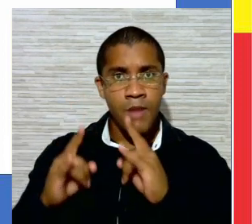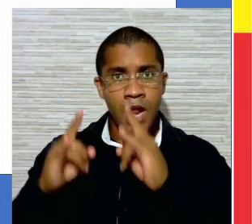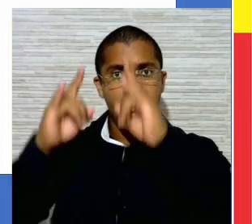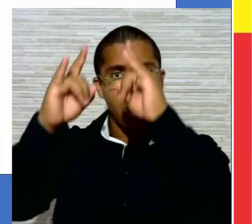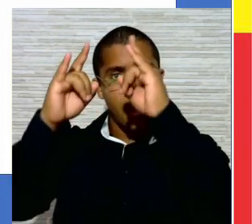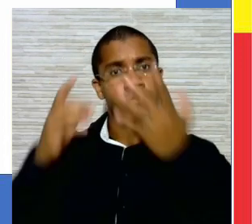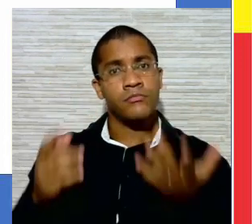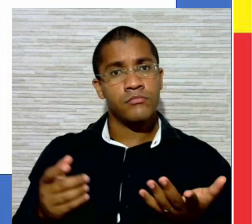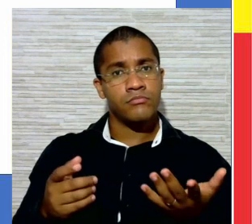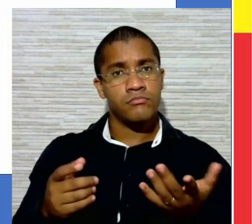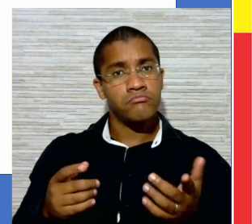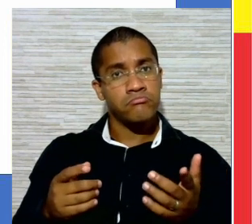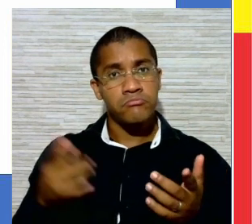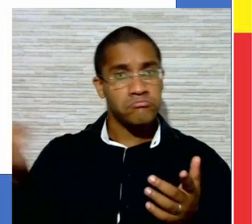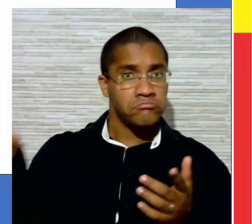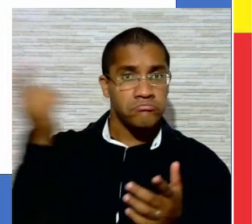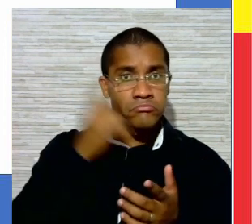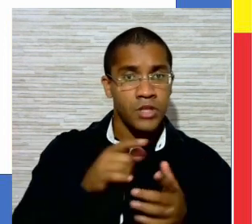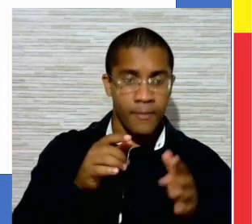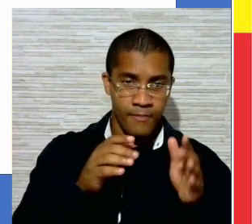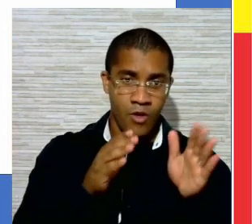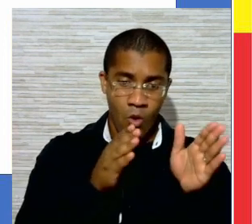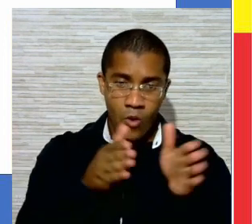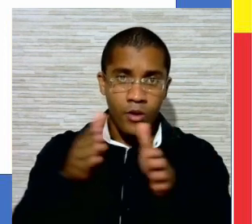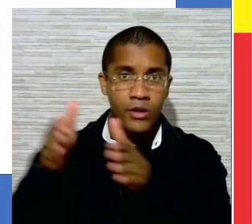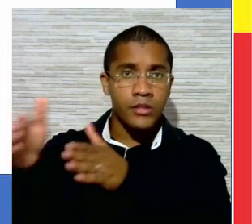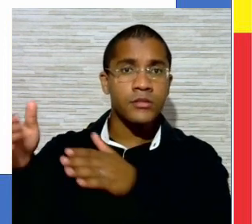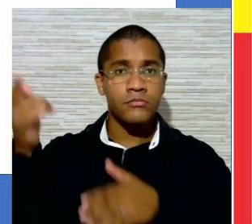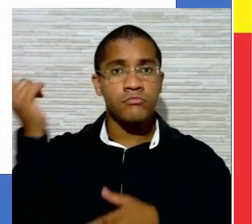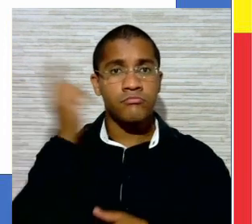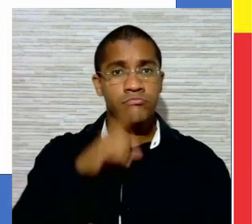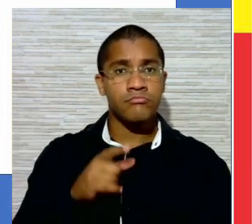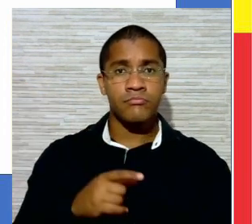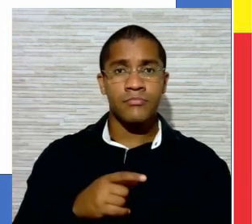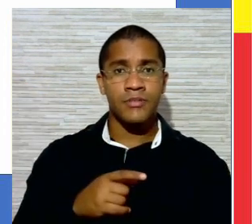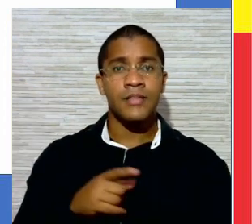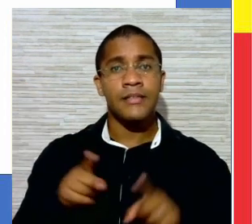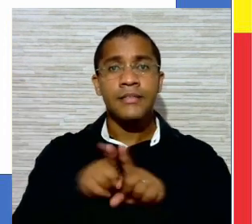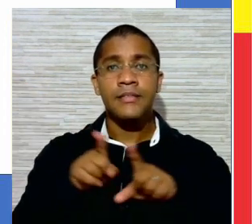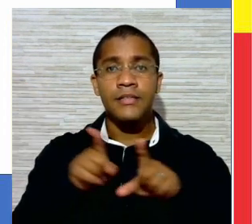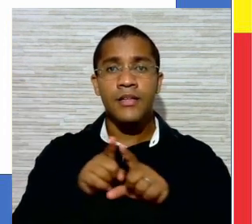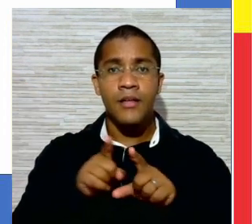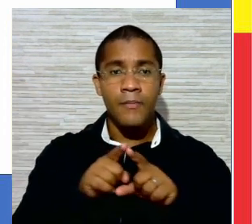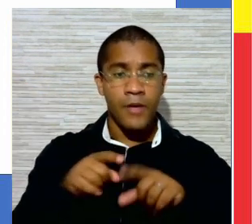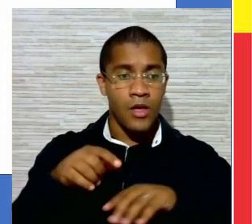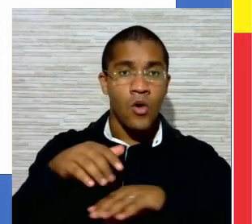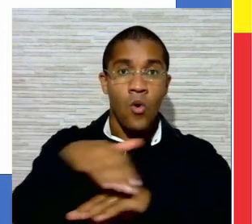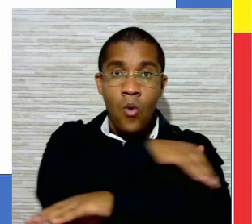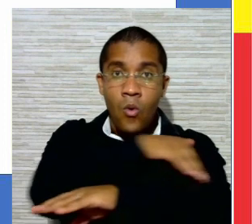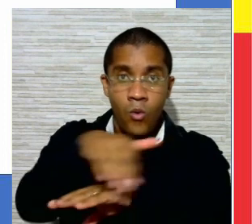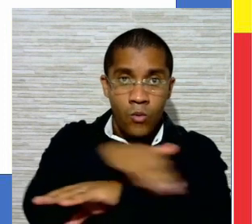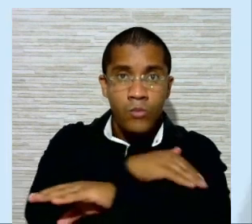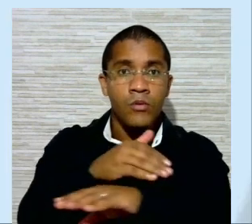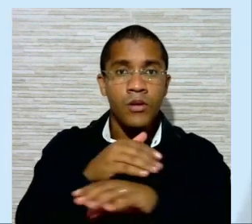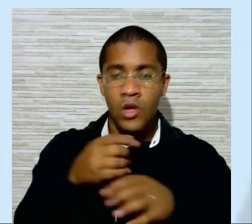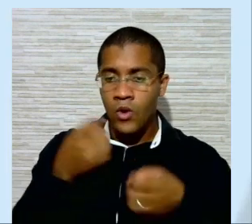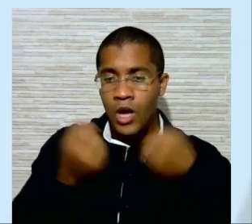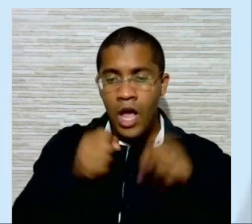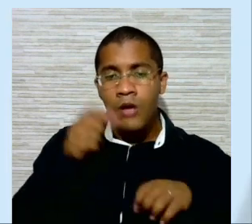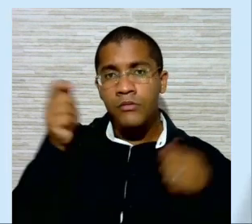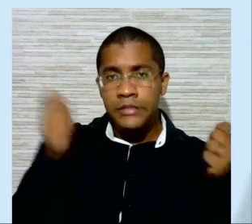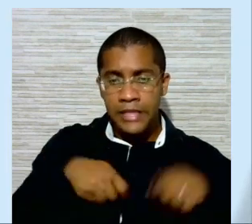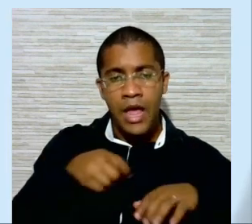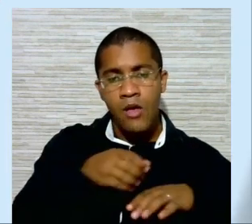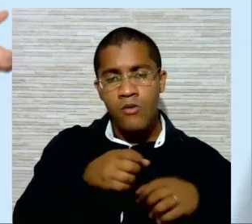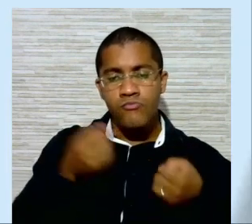elevadas, tá? Cidades cada vez mais organizadas, né? Vai começar também a construir vias, tá? Onde os